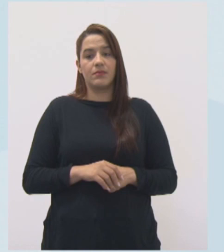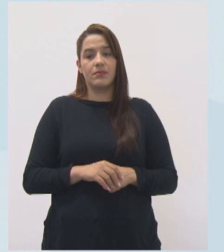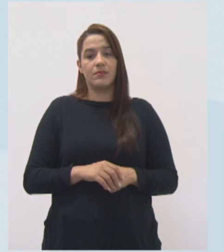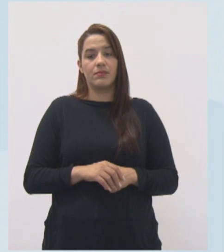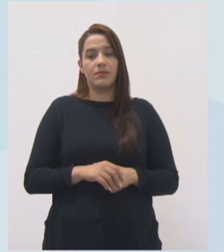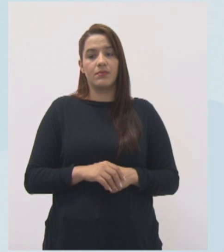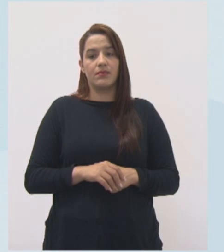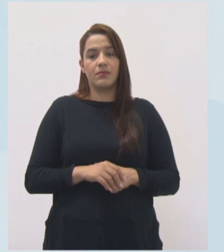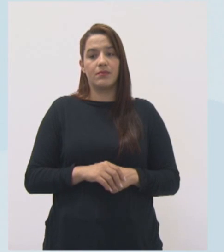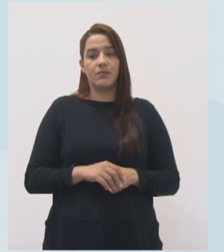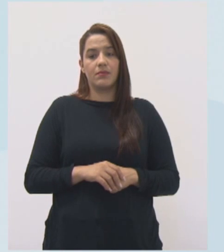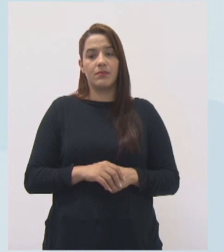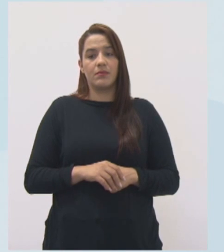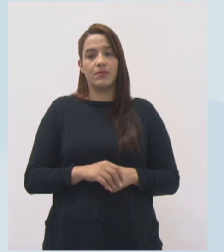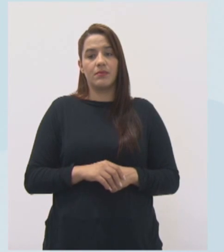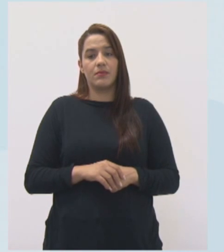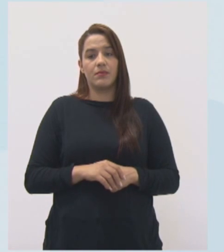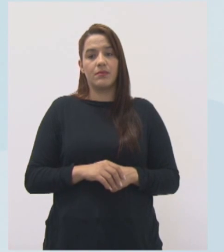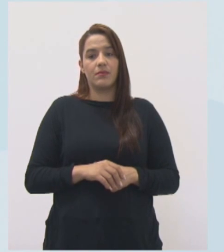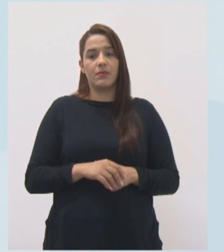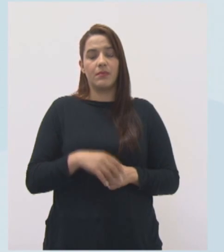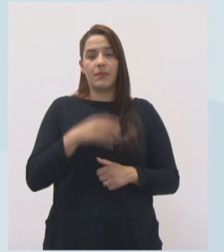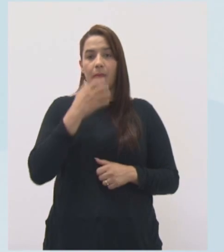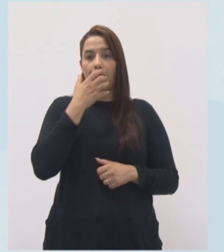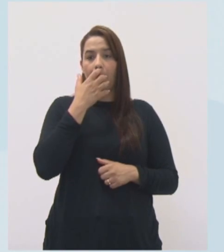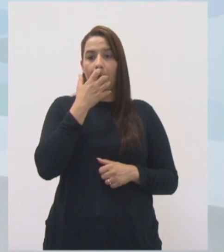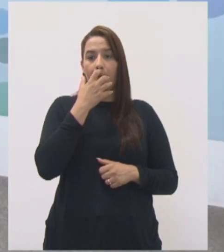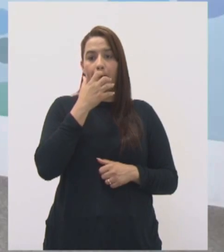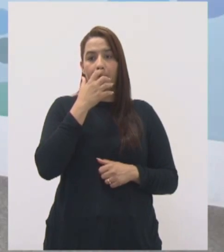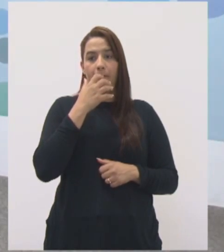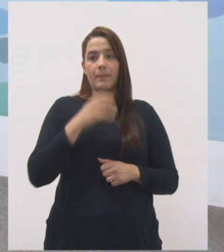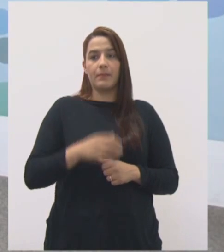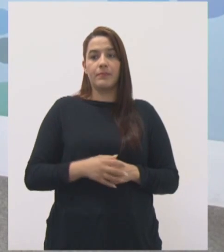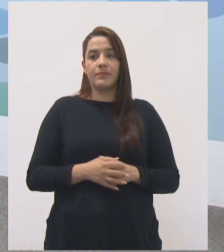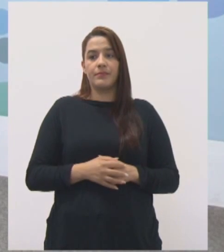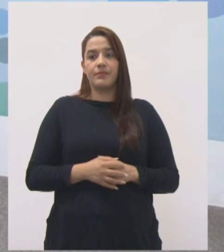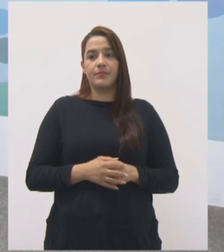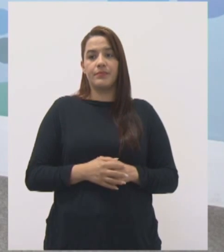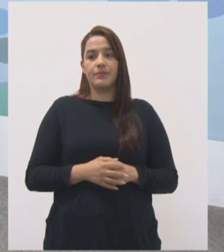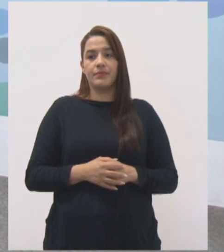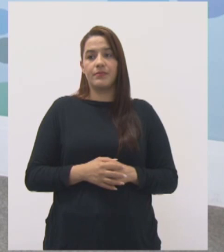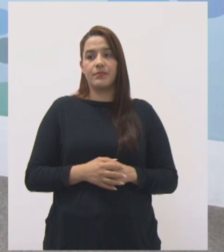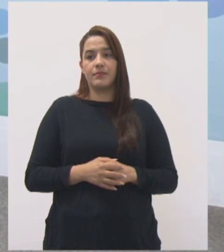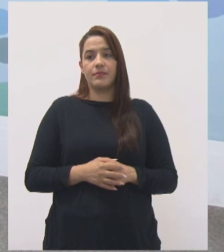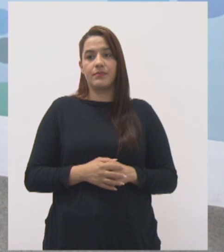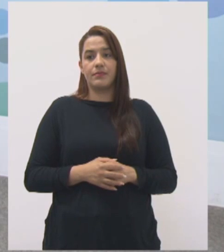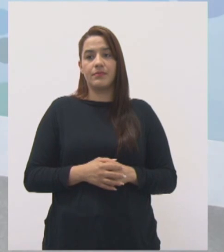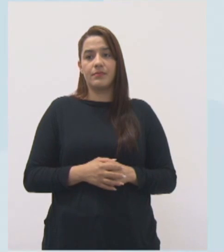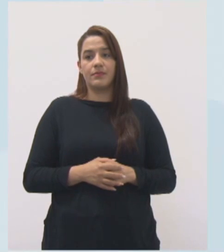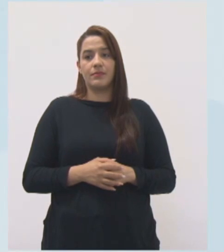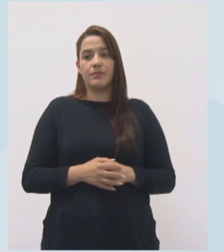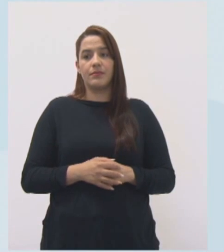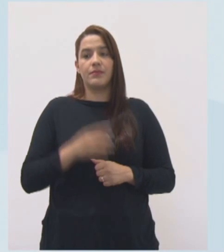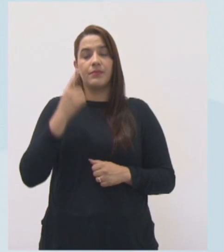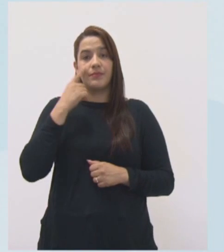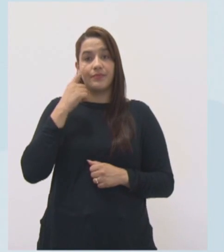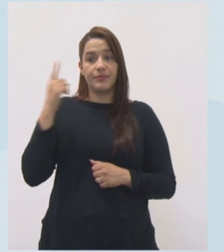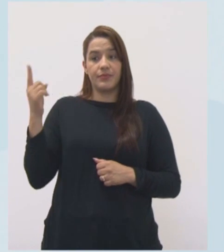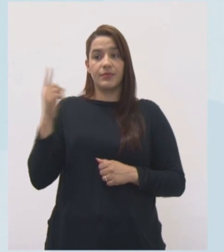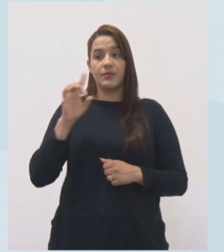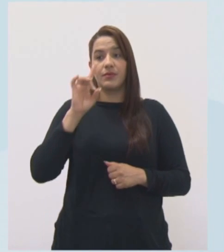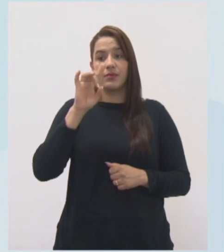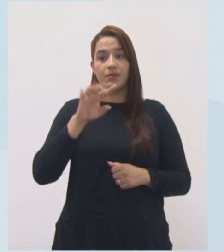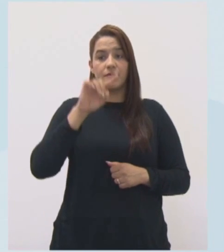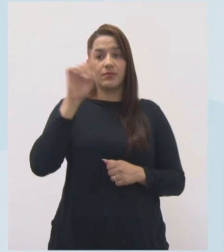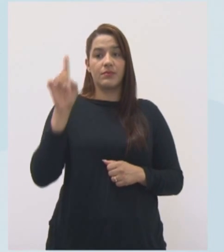Oráculo, coloca a caneta pra gente, por favor. Aí, caneta. Ó. Só por ponto de interrogação. E aqui,